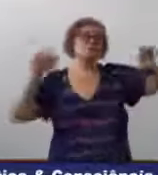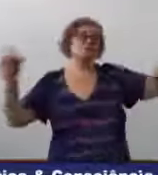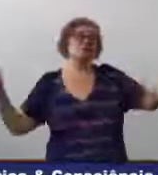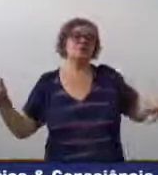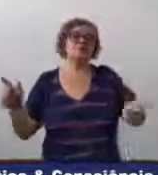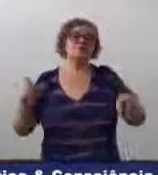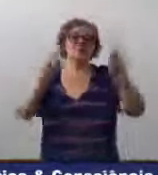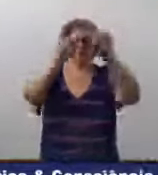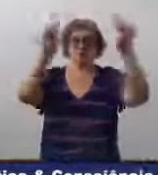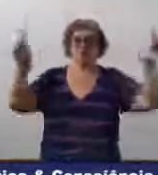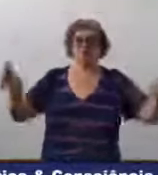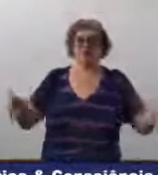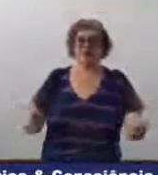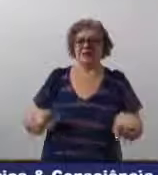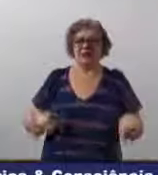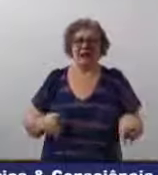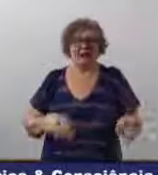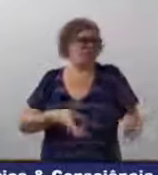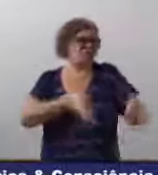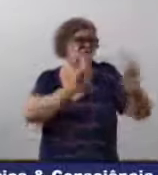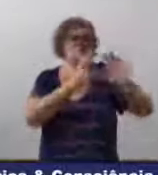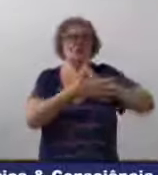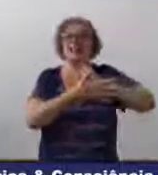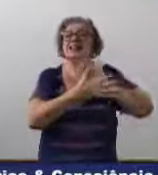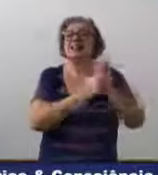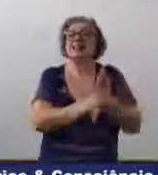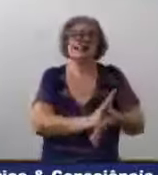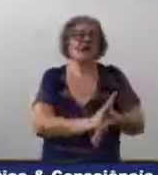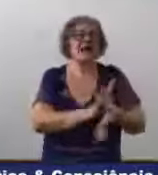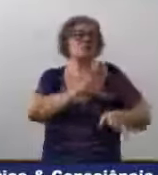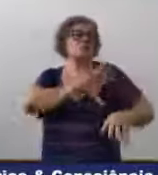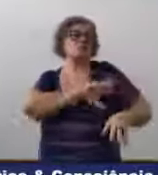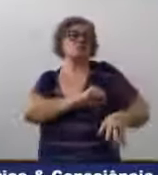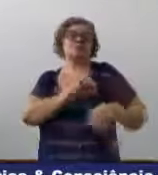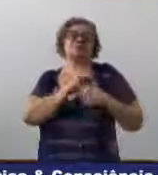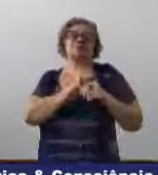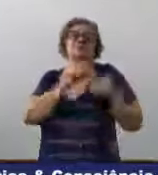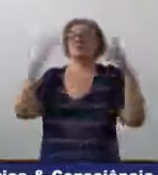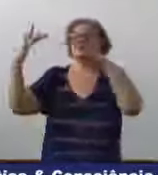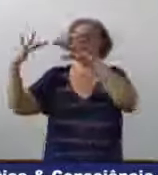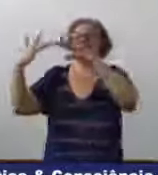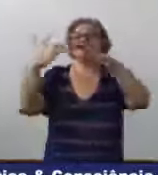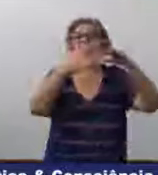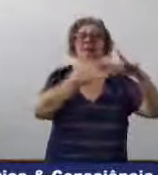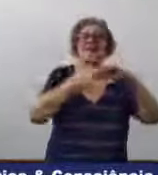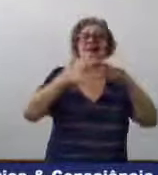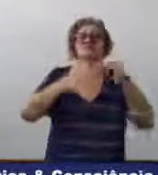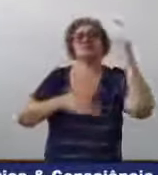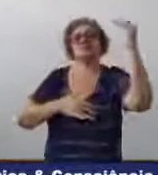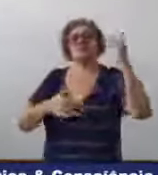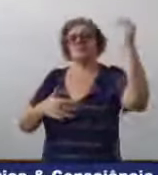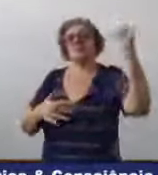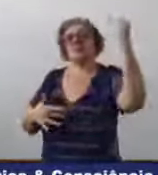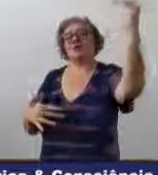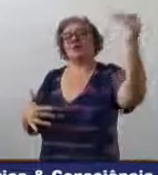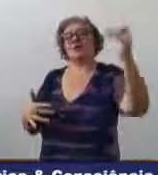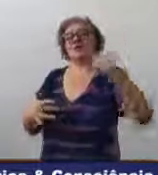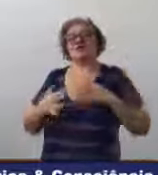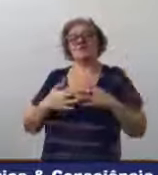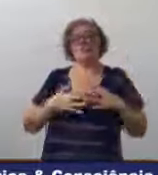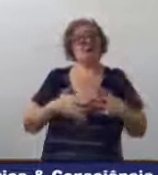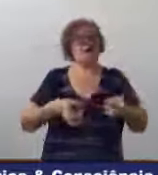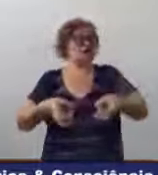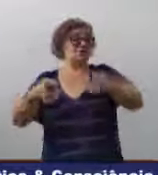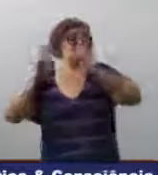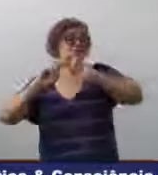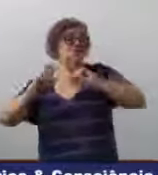laboratório inteiro de pesquisa que não vão concluir absolutamente nada, porque não estão ligados ao progresso, ao aperfeiçoamento,